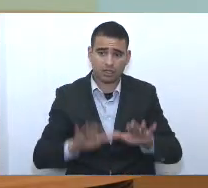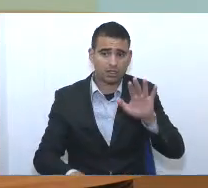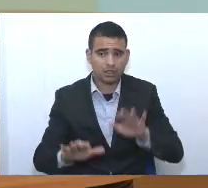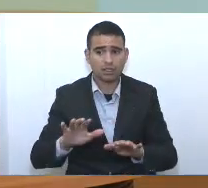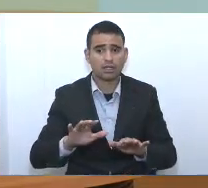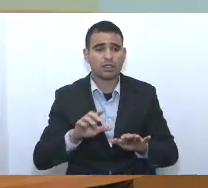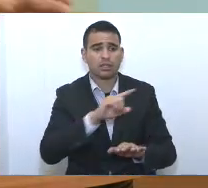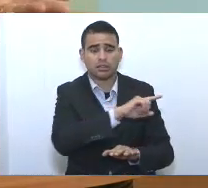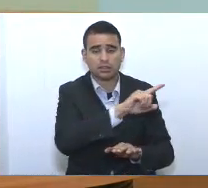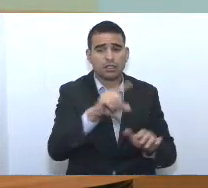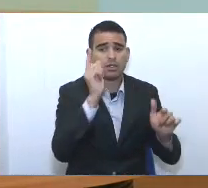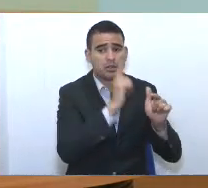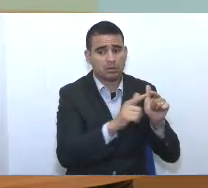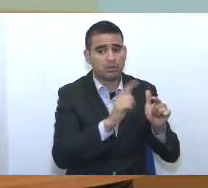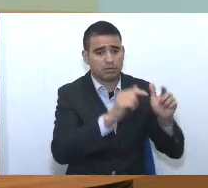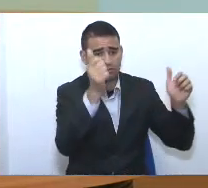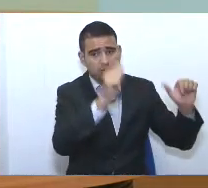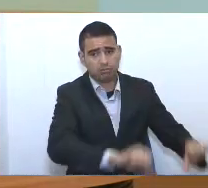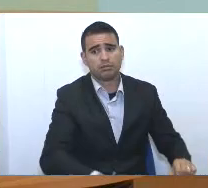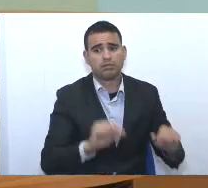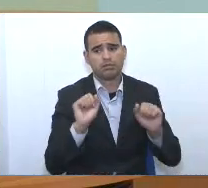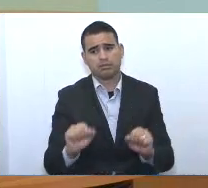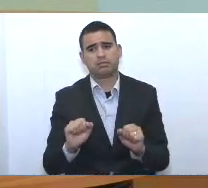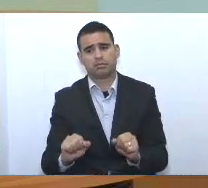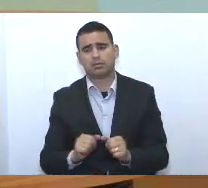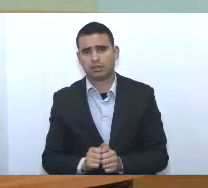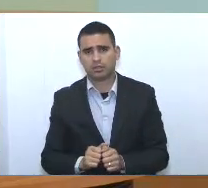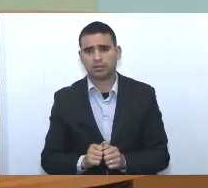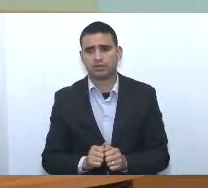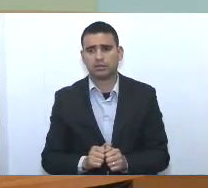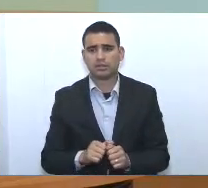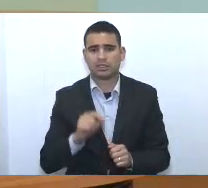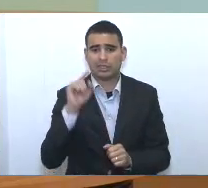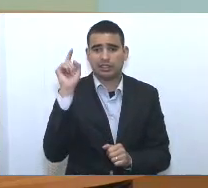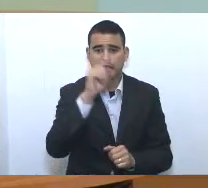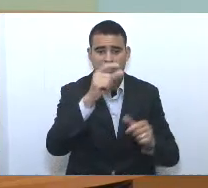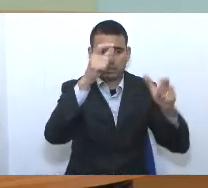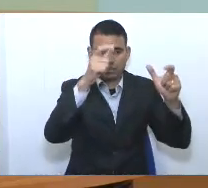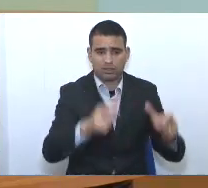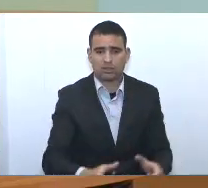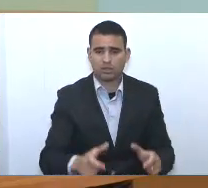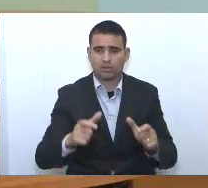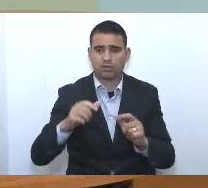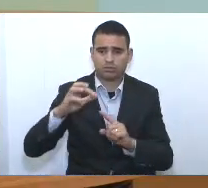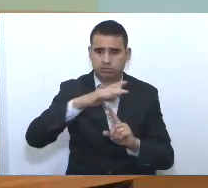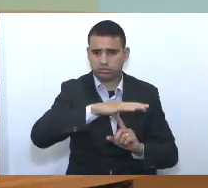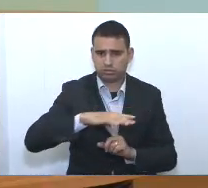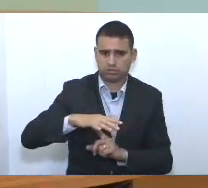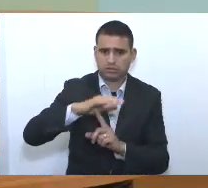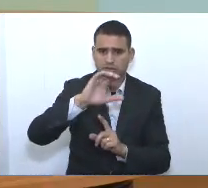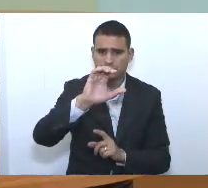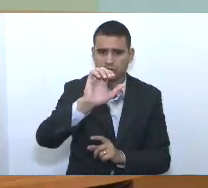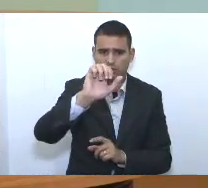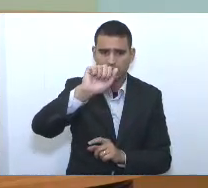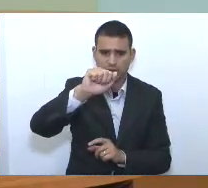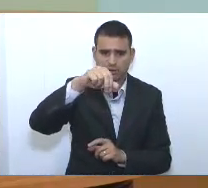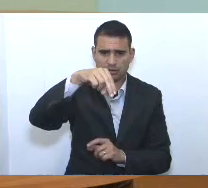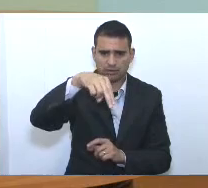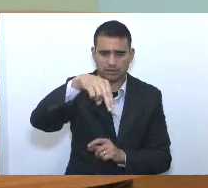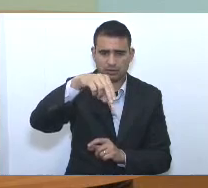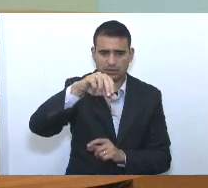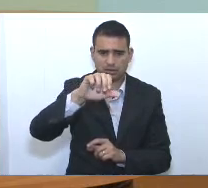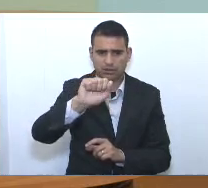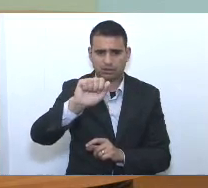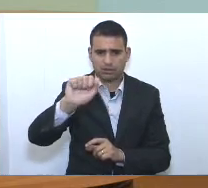acontecer. E a situação do Jardim Canaã também, que está congelado, nós sabemos que está congelado por um processo até provocado